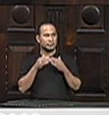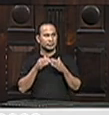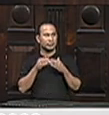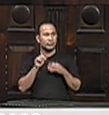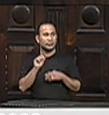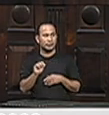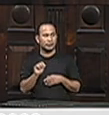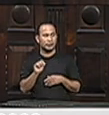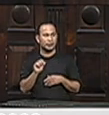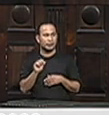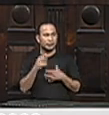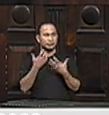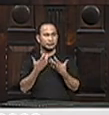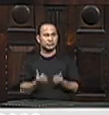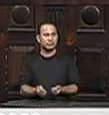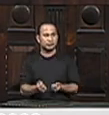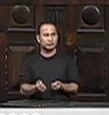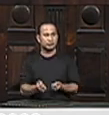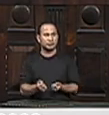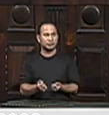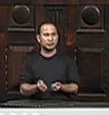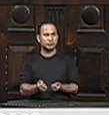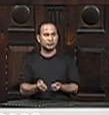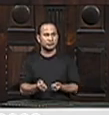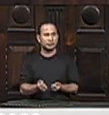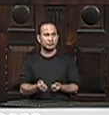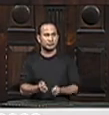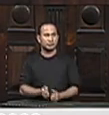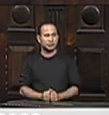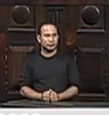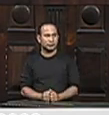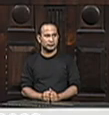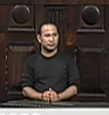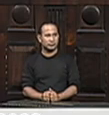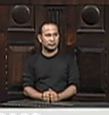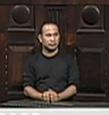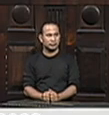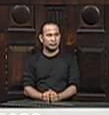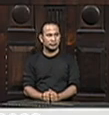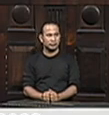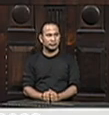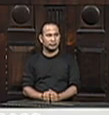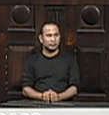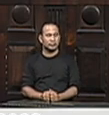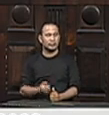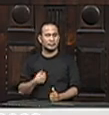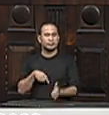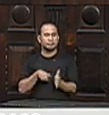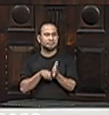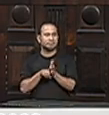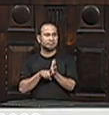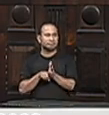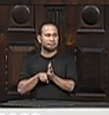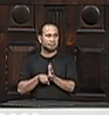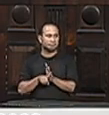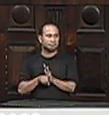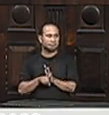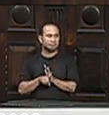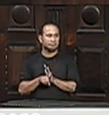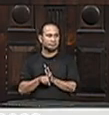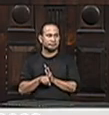as suas contas sendo pagas atrasadas com juros e correção monetária, que não é o que